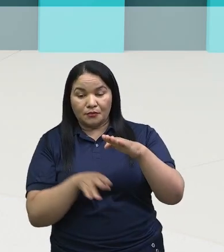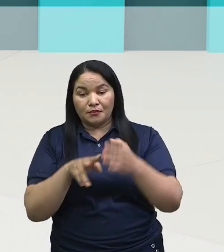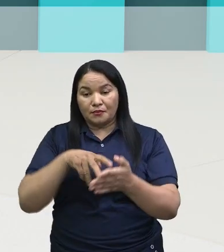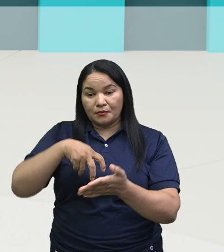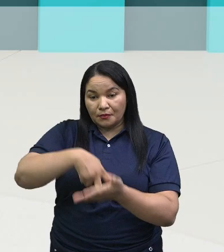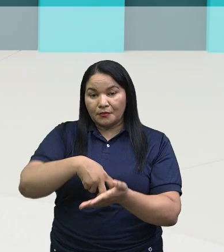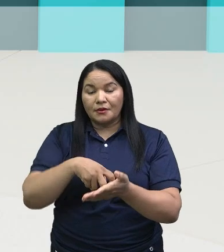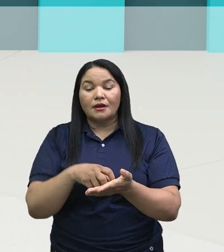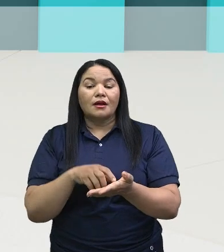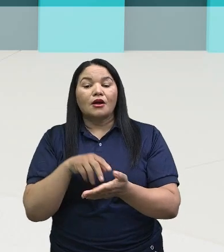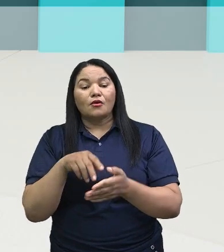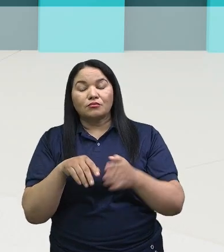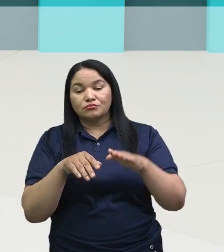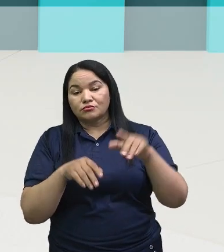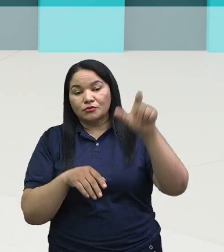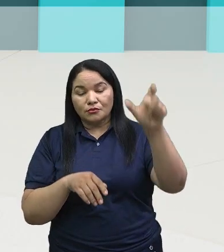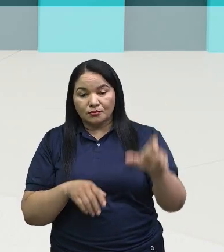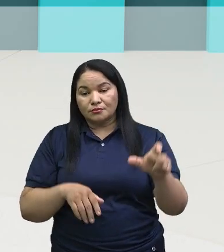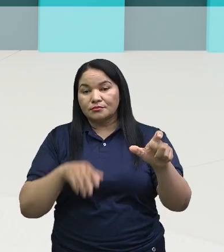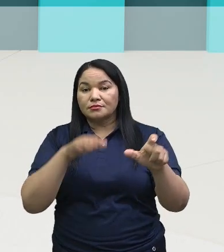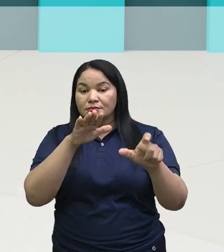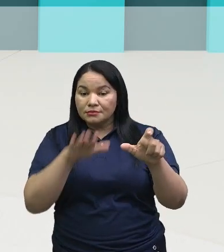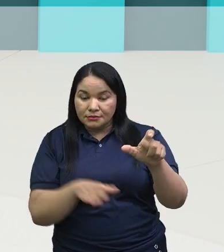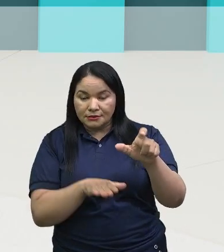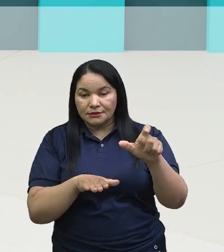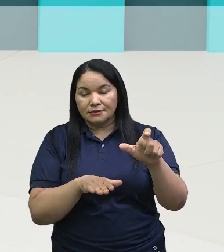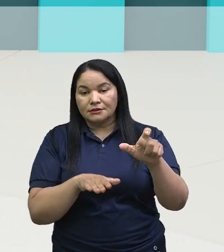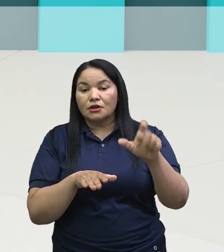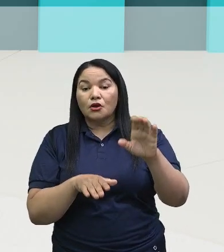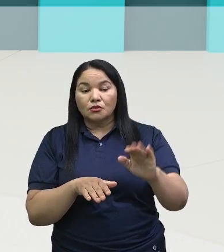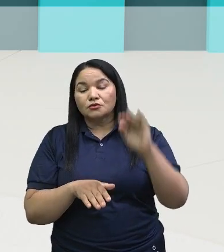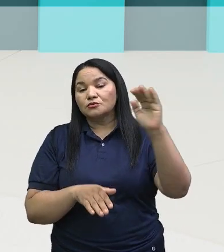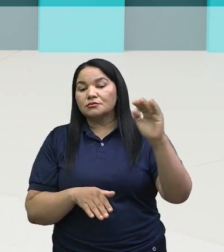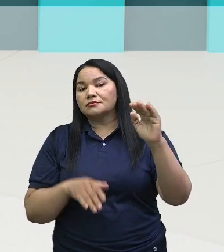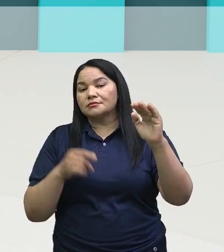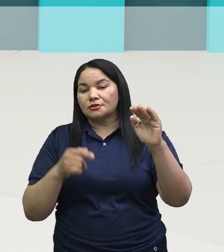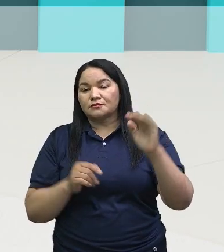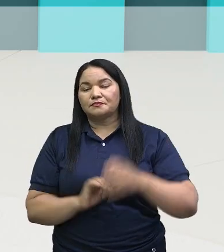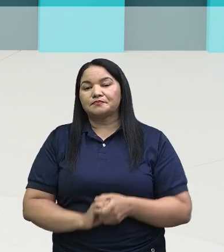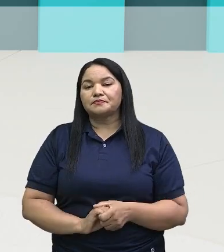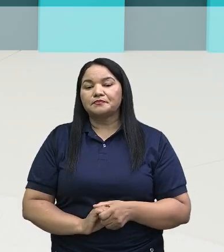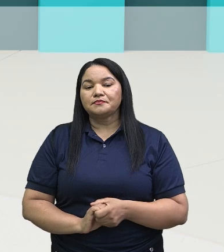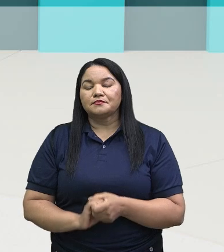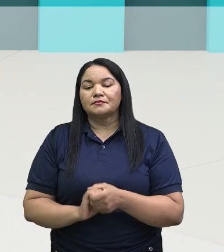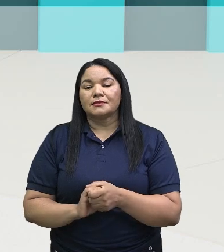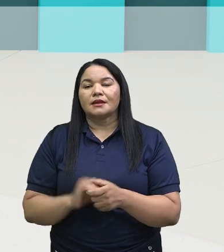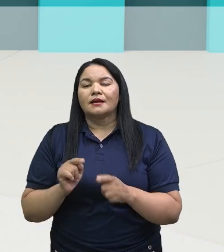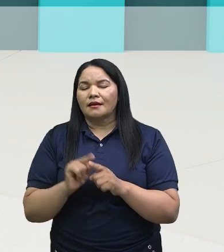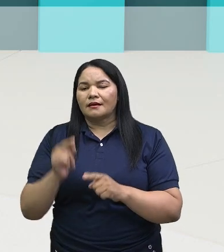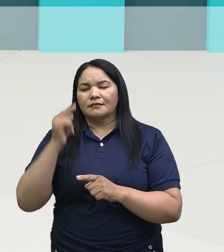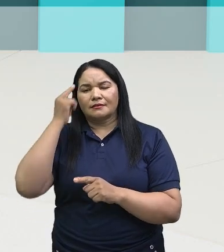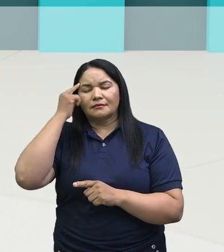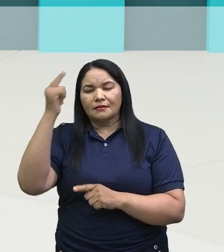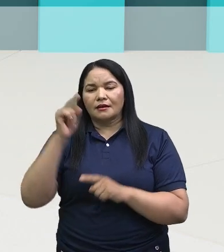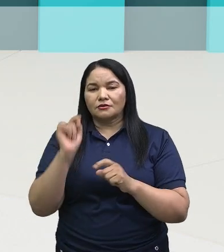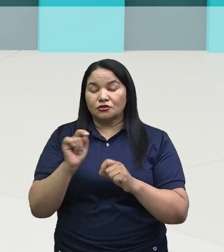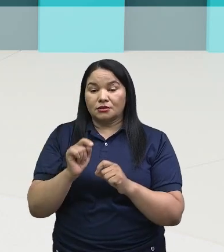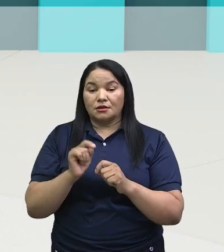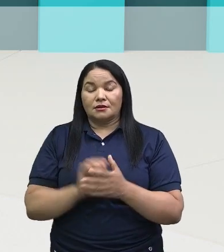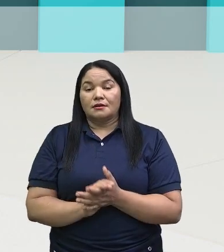a outra pessoa que seria aí alguém superior, digamos, né? E essa ideia de alguém